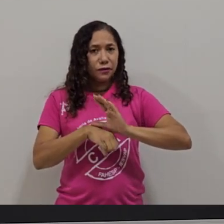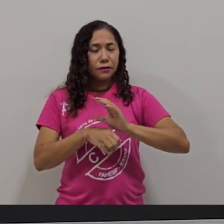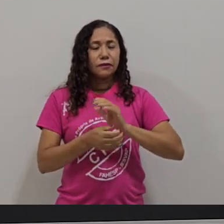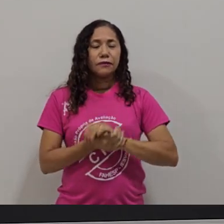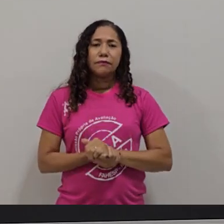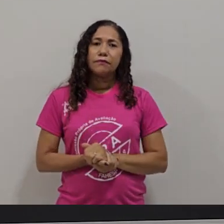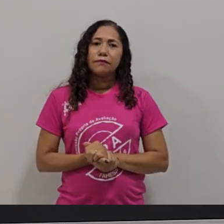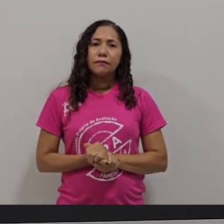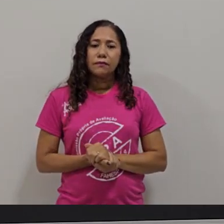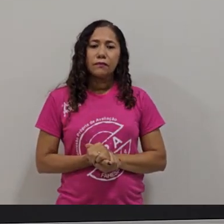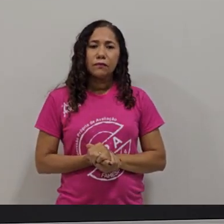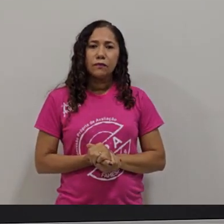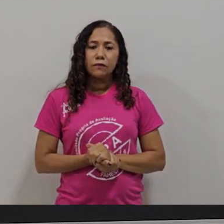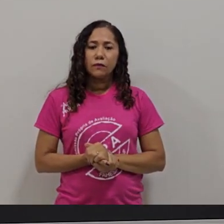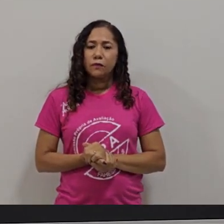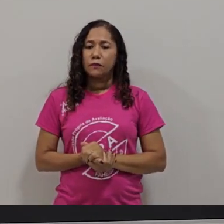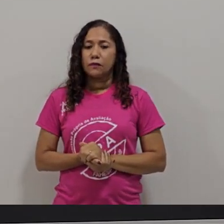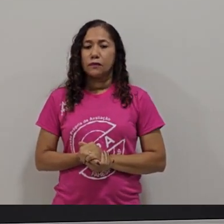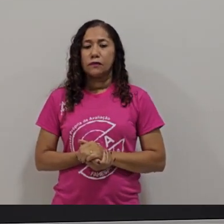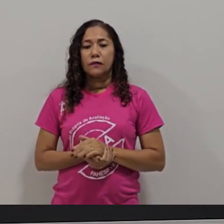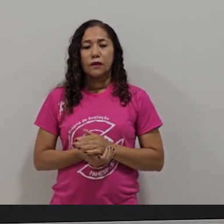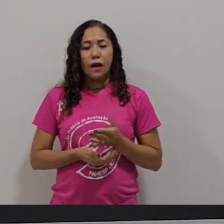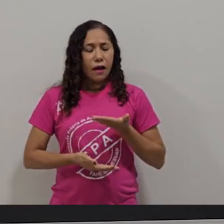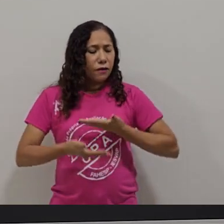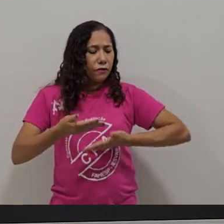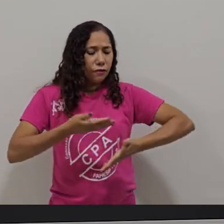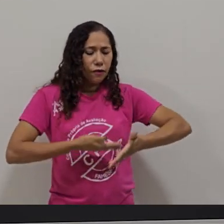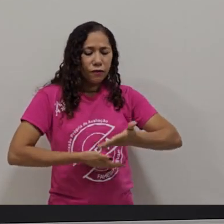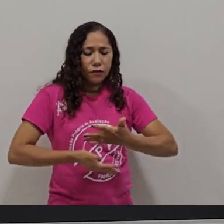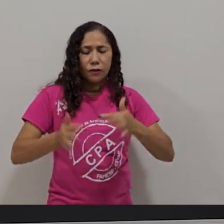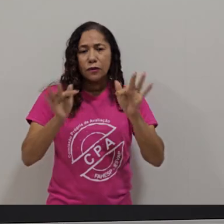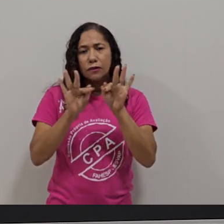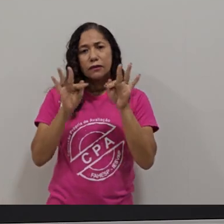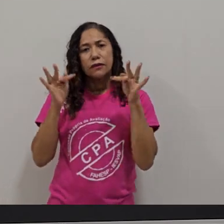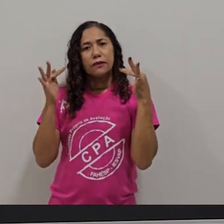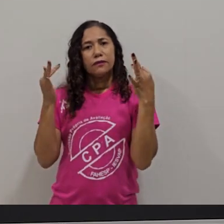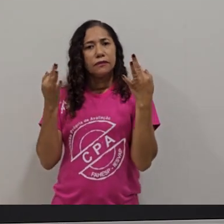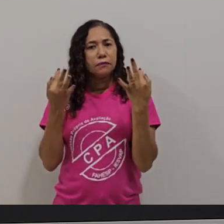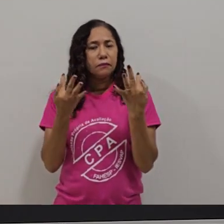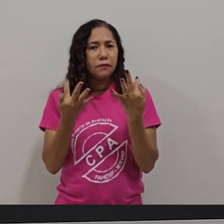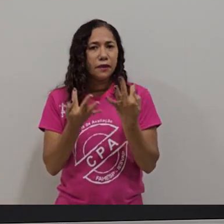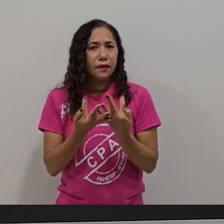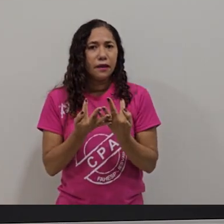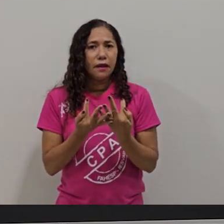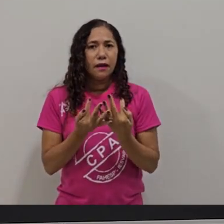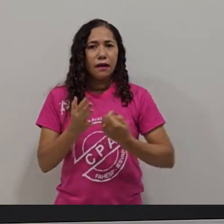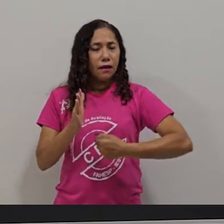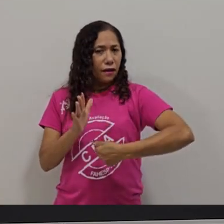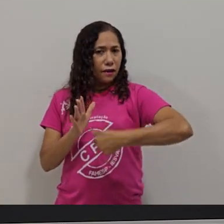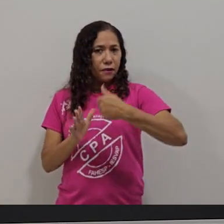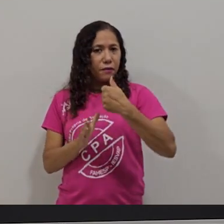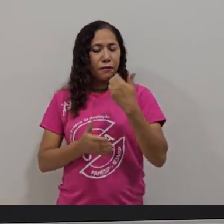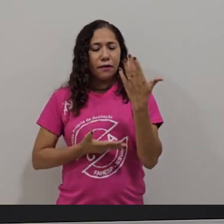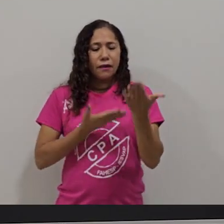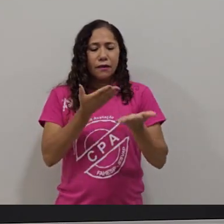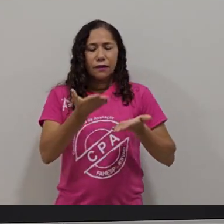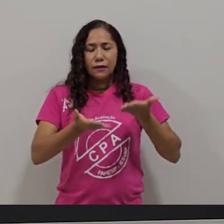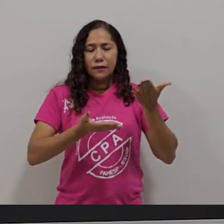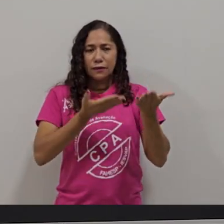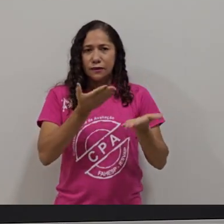vezes, nem só a própria pessoa, mas também não envolve a família toda. E aquele primeiro